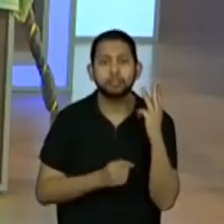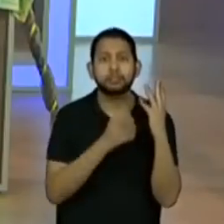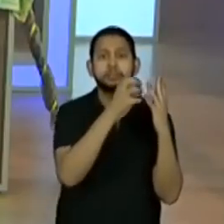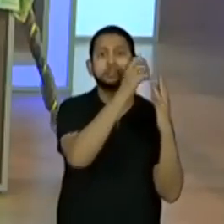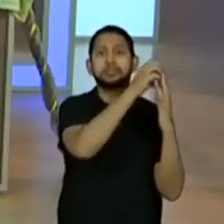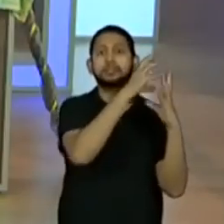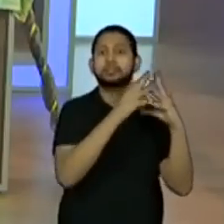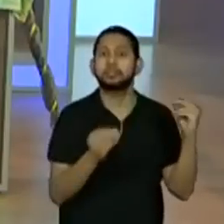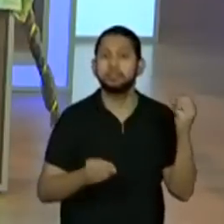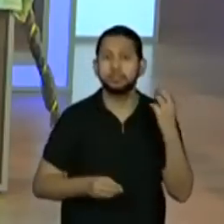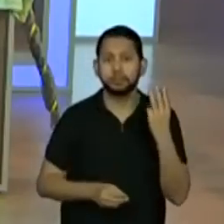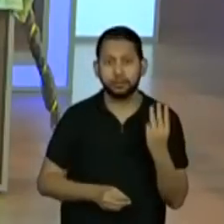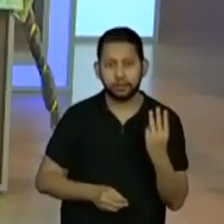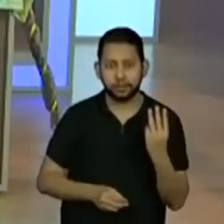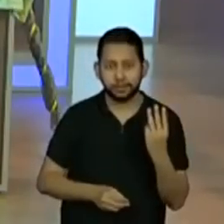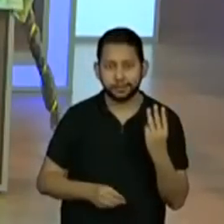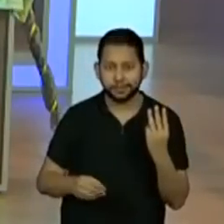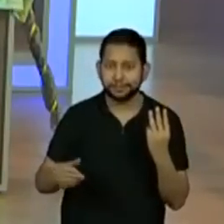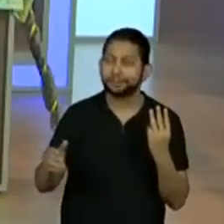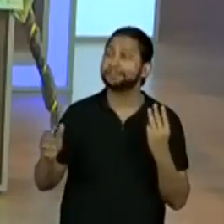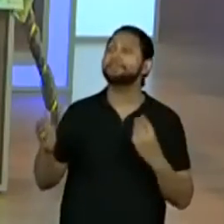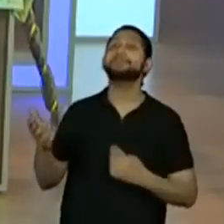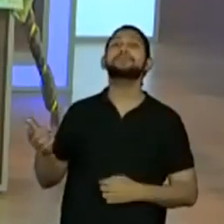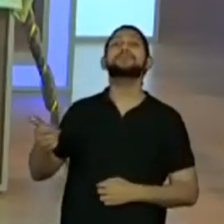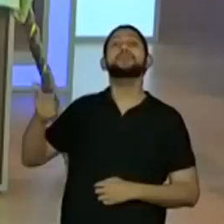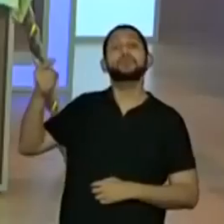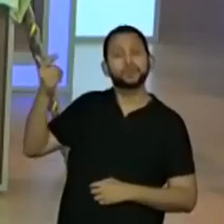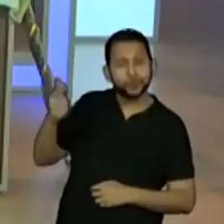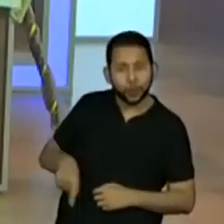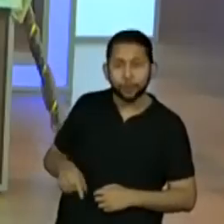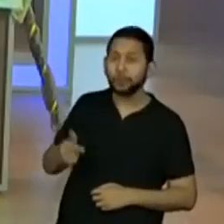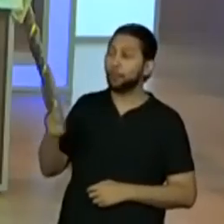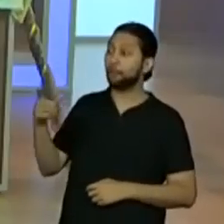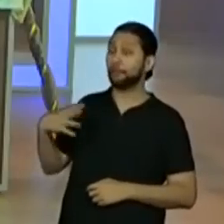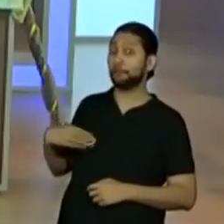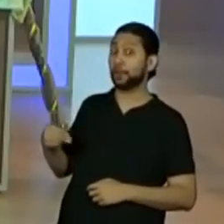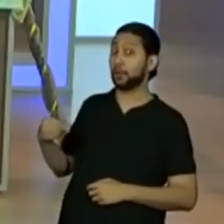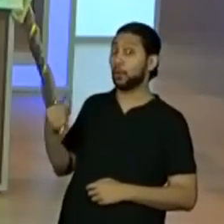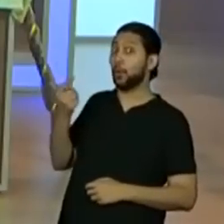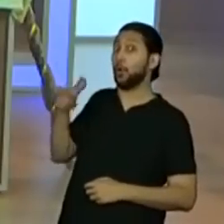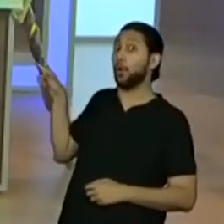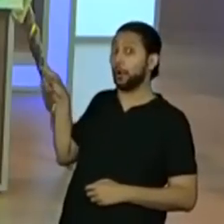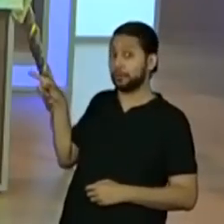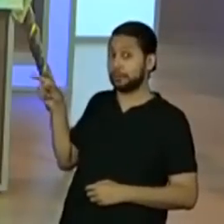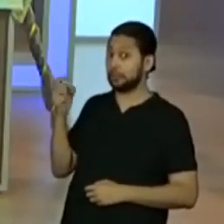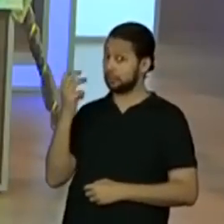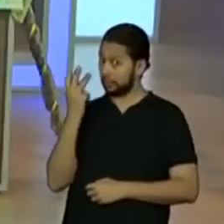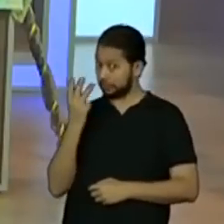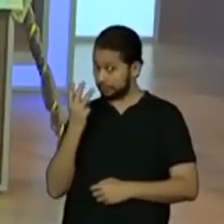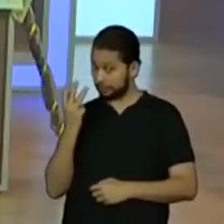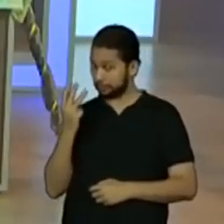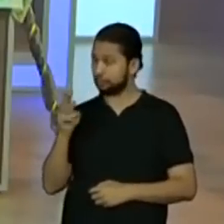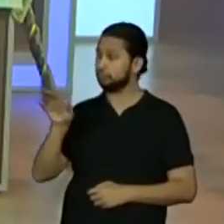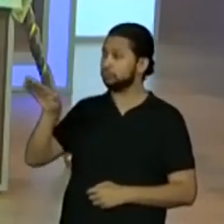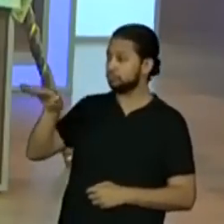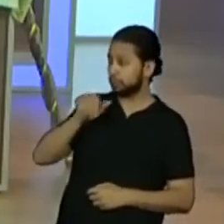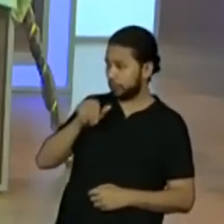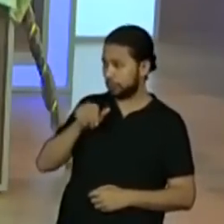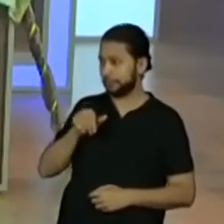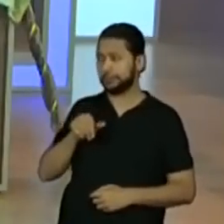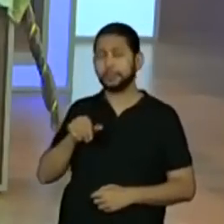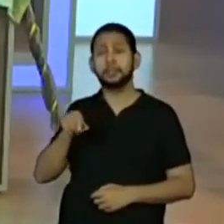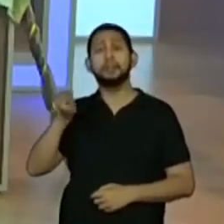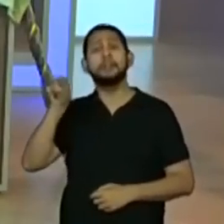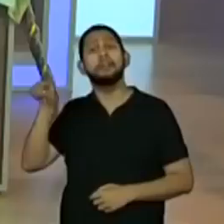maçã. Aí, o filho mais novo, porque o rei tinha 3 filhos, pediu para o pai: